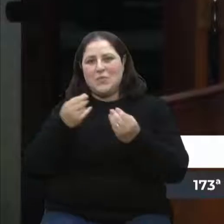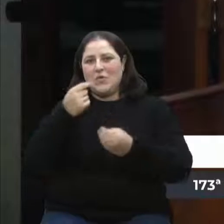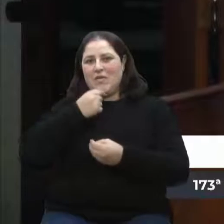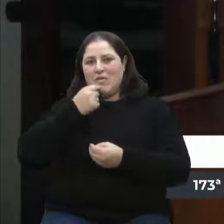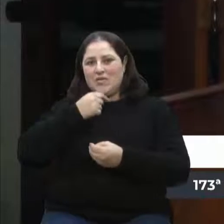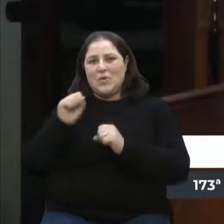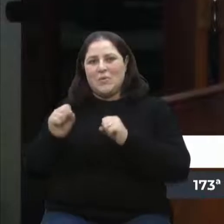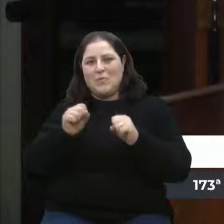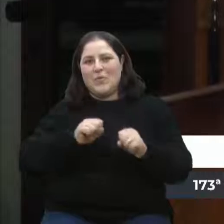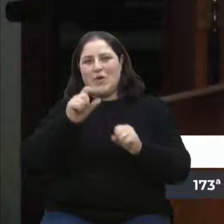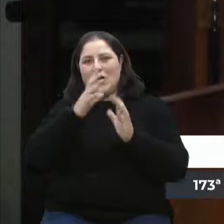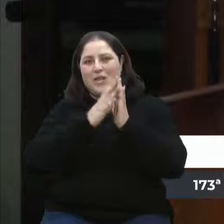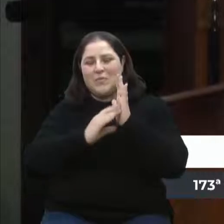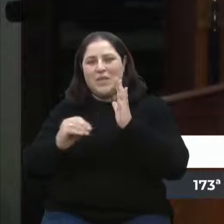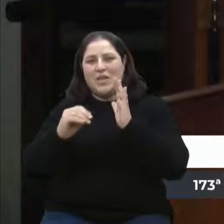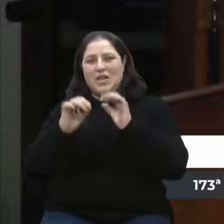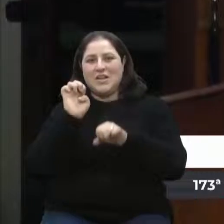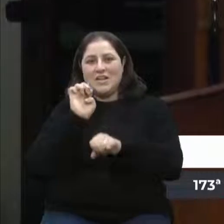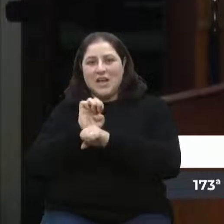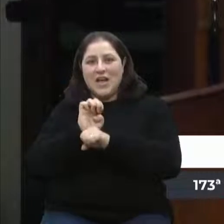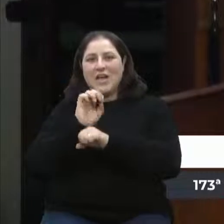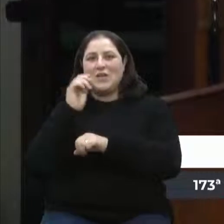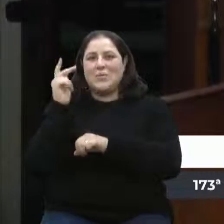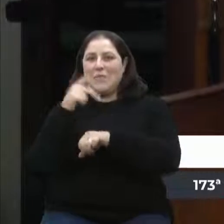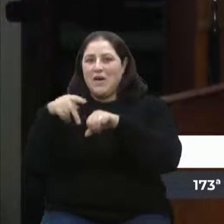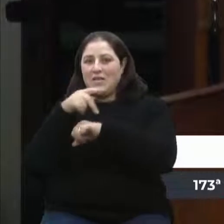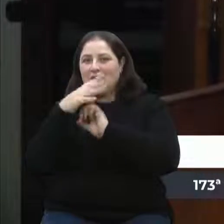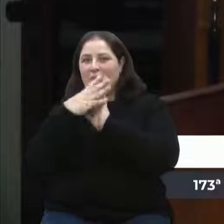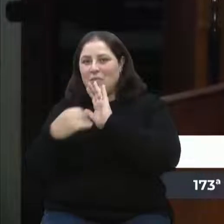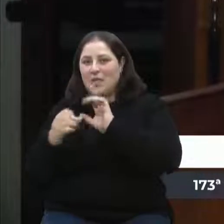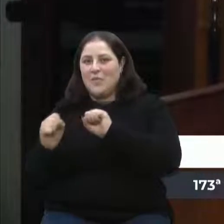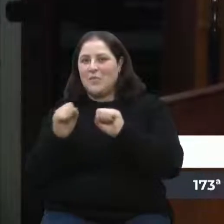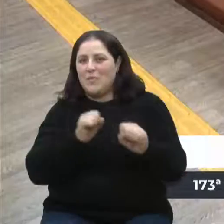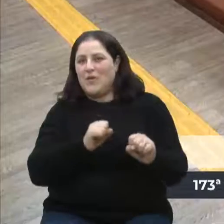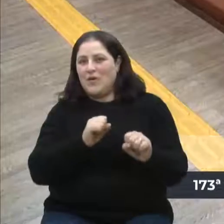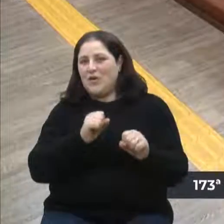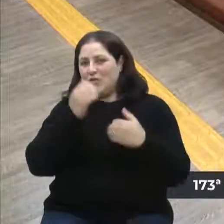pode ser até um modelo, né, para o Estado e para o país. Era isso, senhor presidente. Muito obrigada.